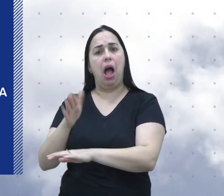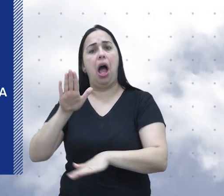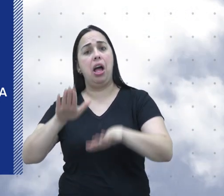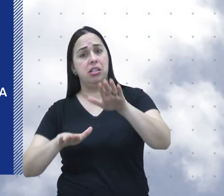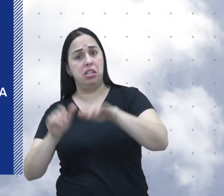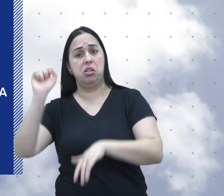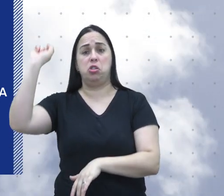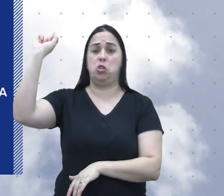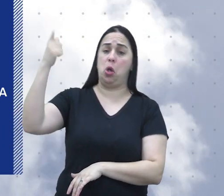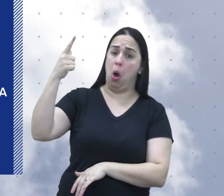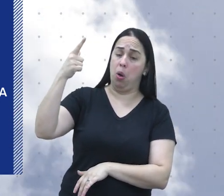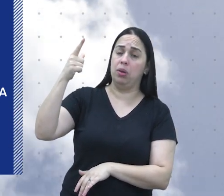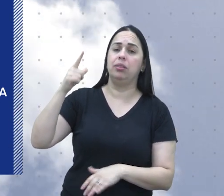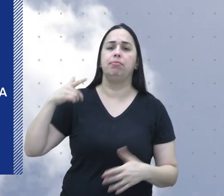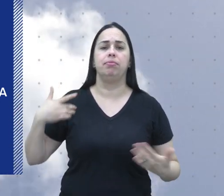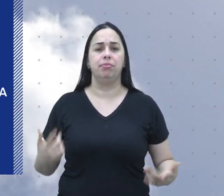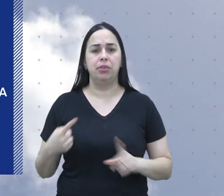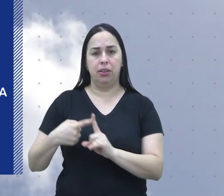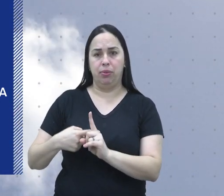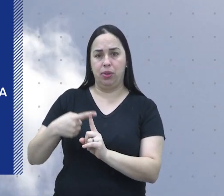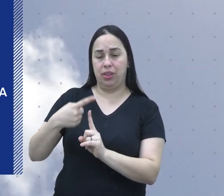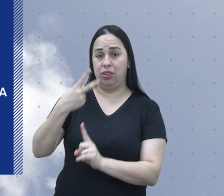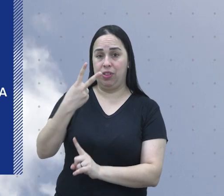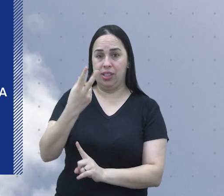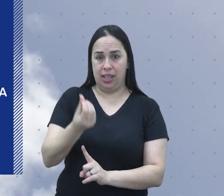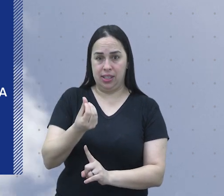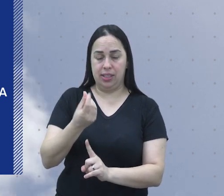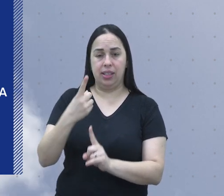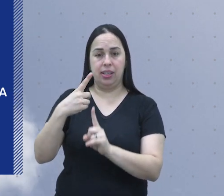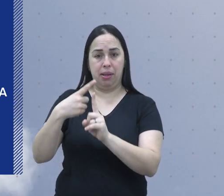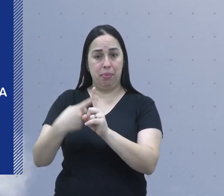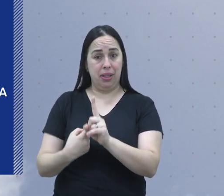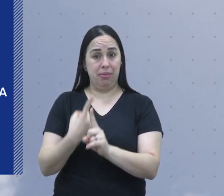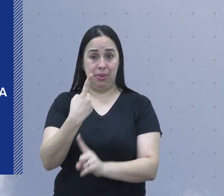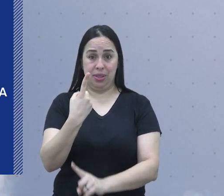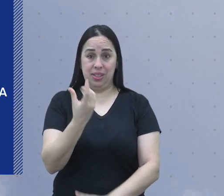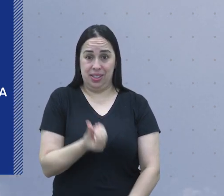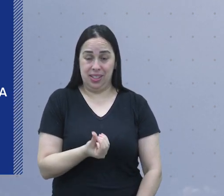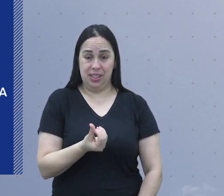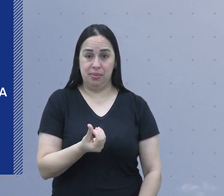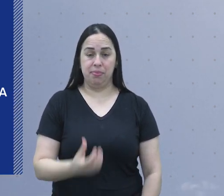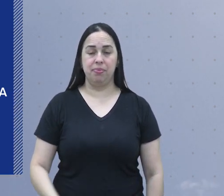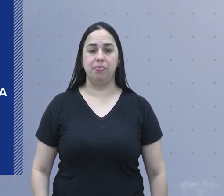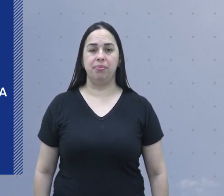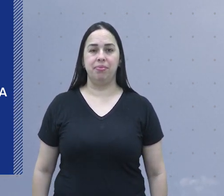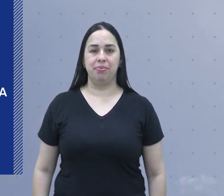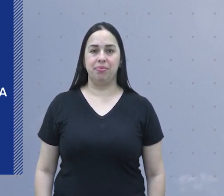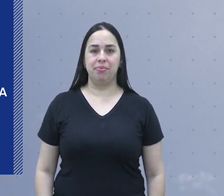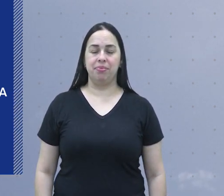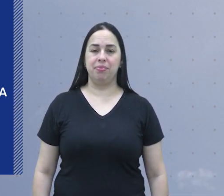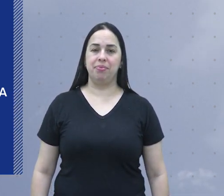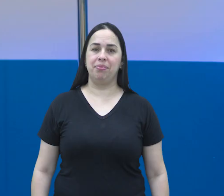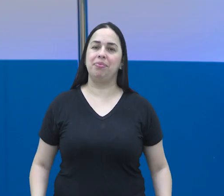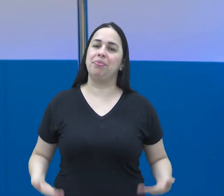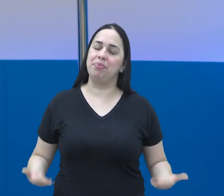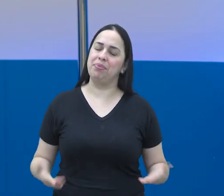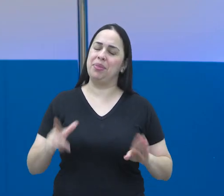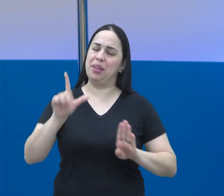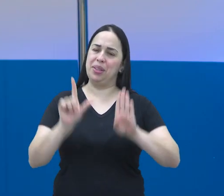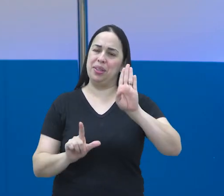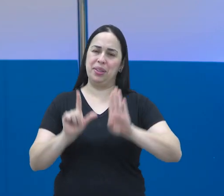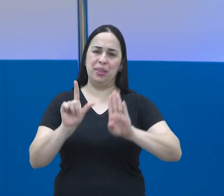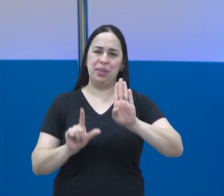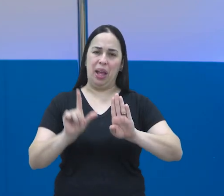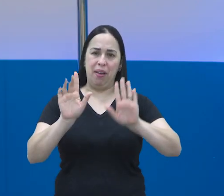intercalando com aberturas de sol. A máxima prevista é de 26 e a mínima será de 16. O